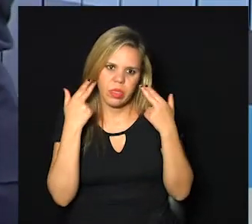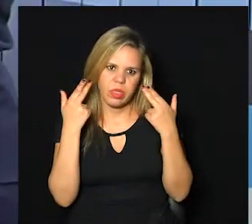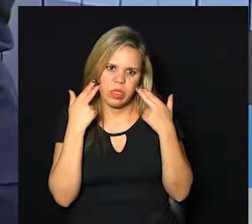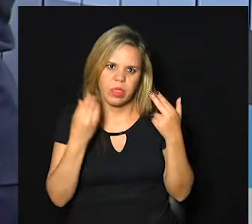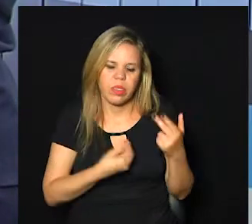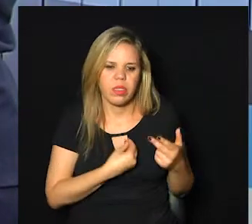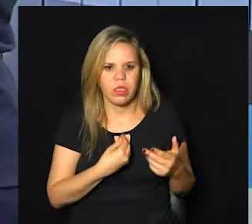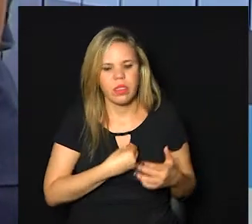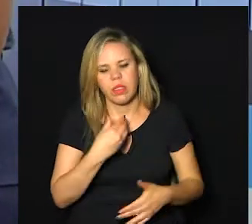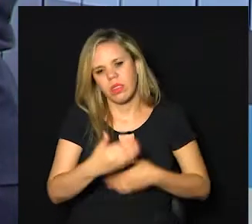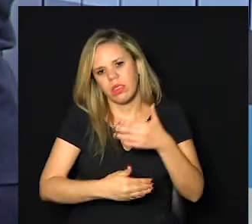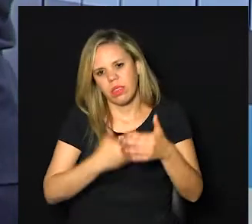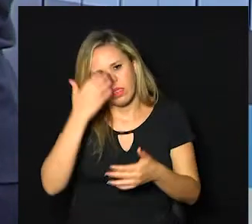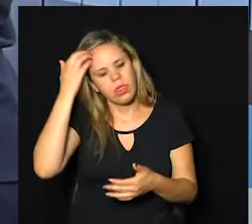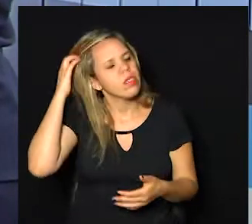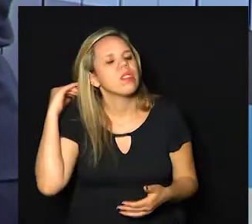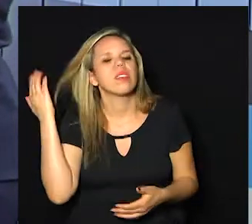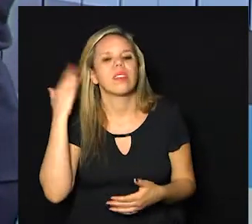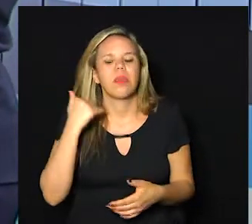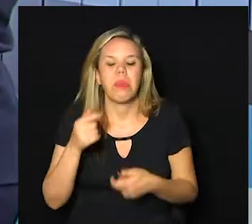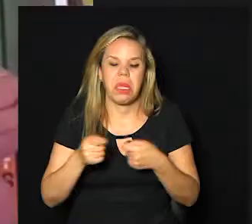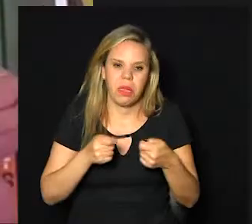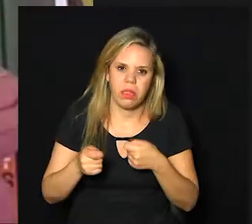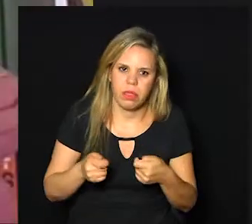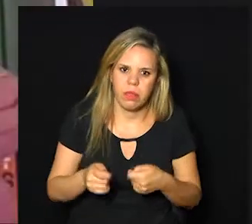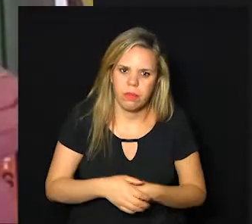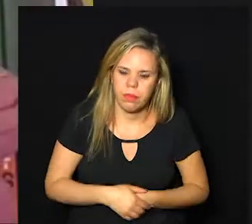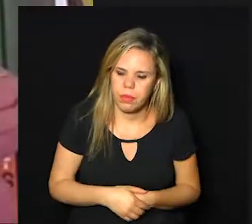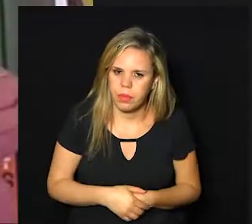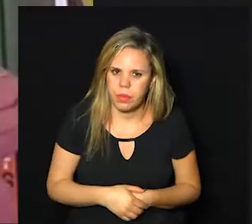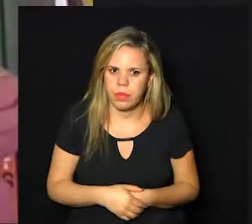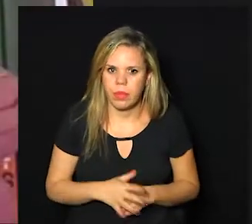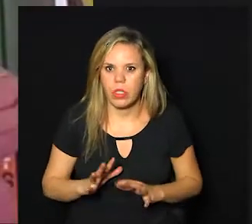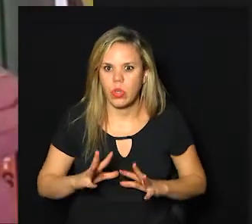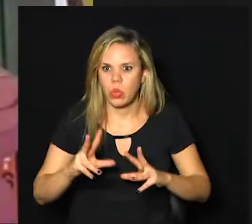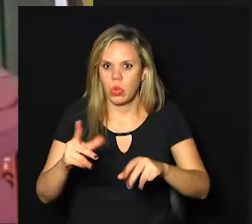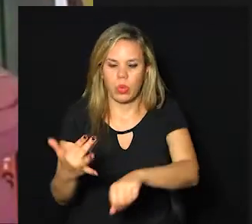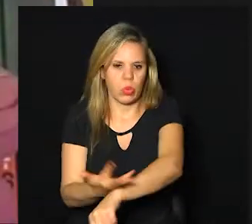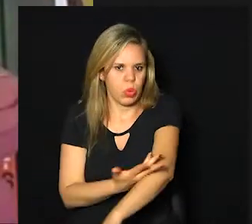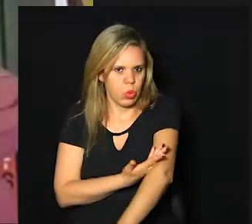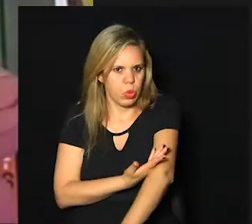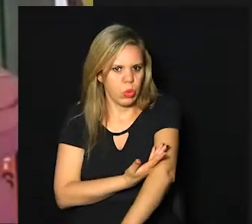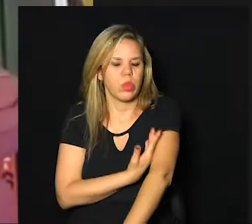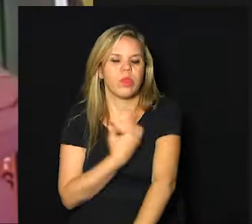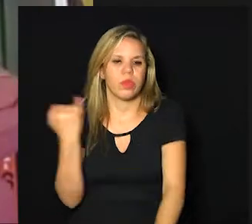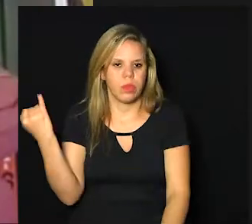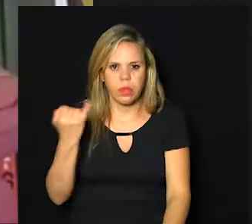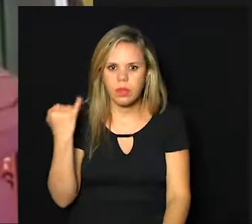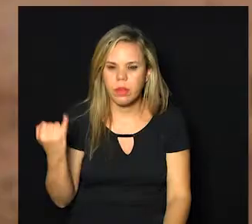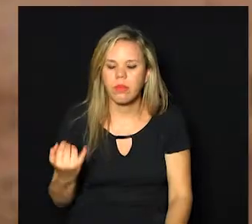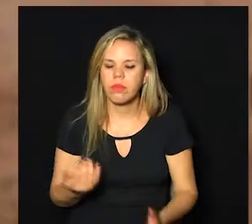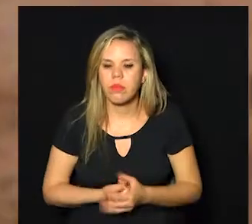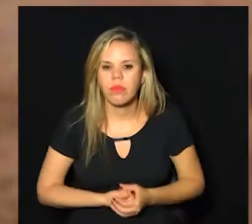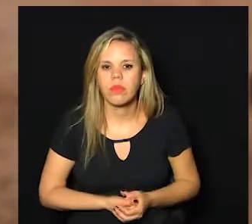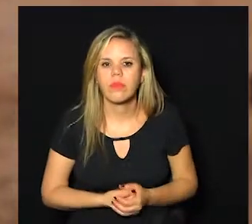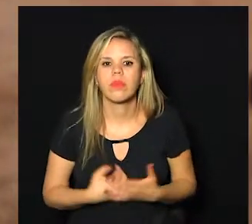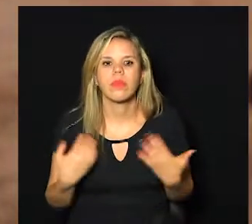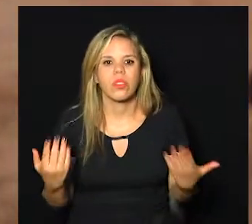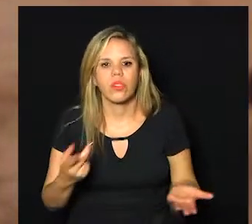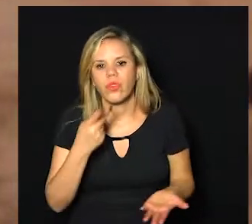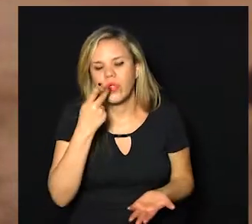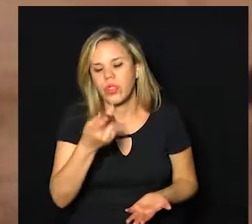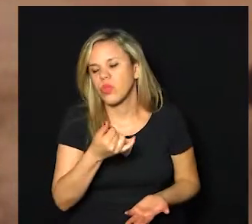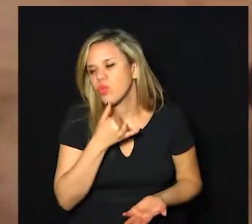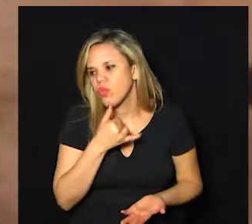essa tristeza, a gente saber lidar com ela. Todas as emoções são extremamente importantes. Quando a gente fala